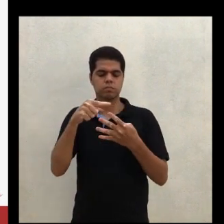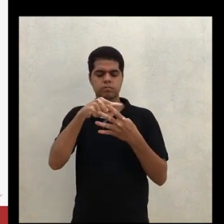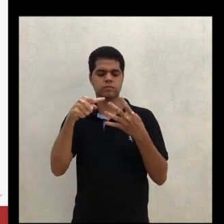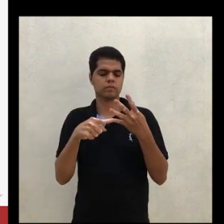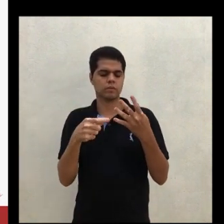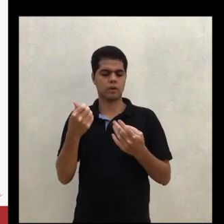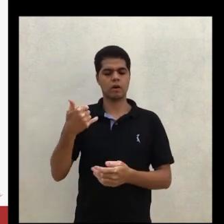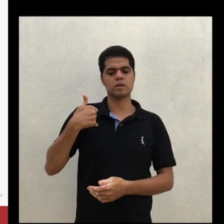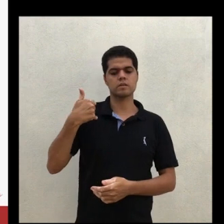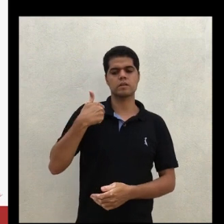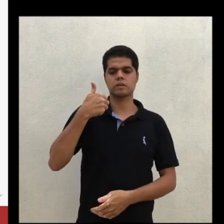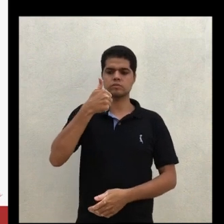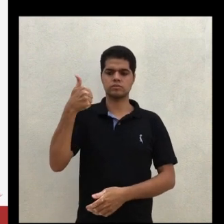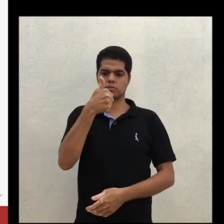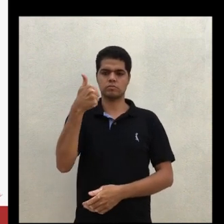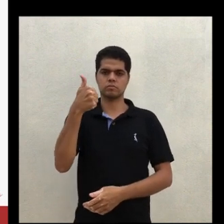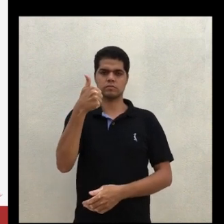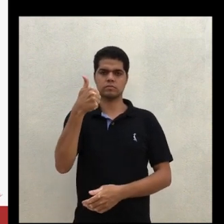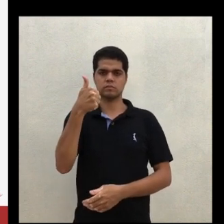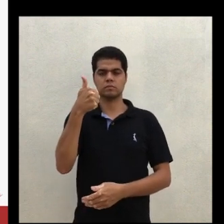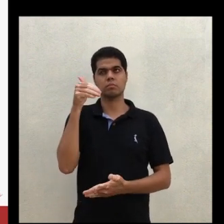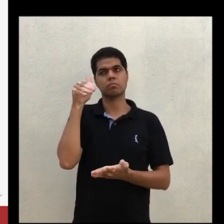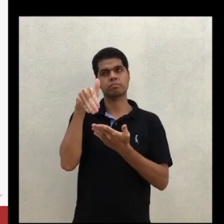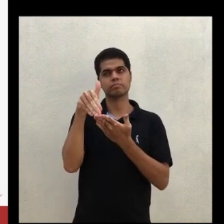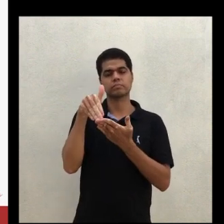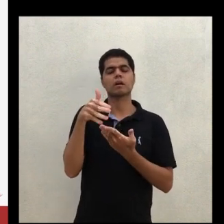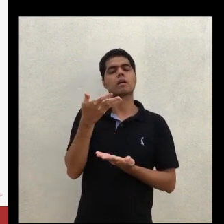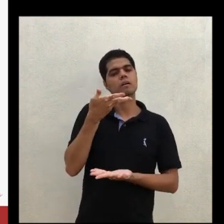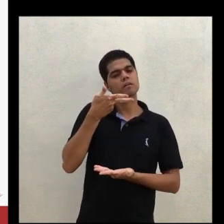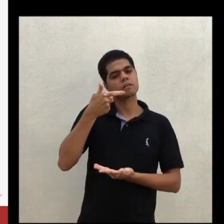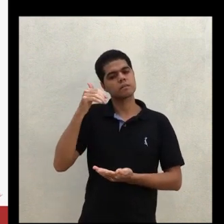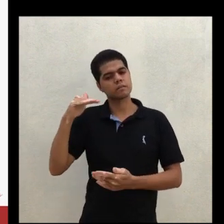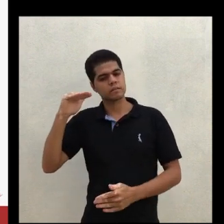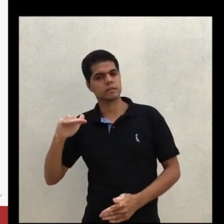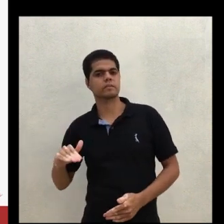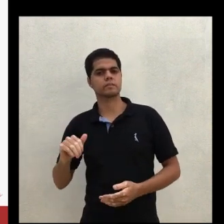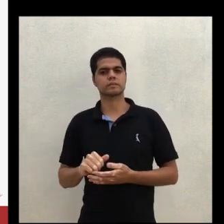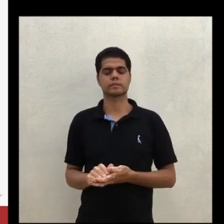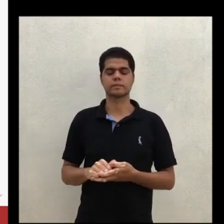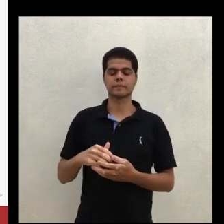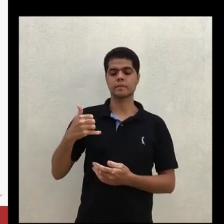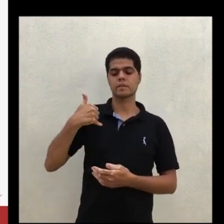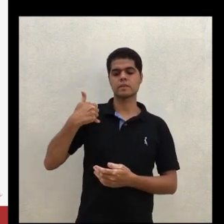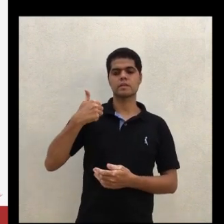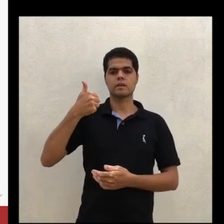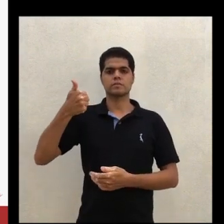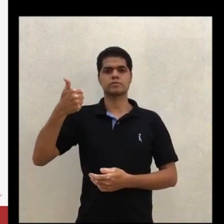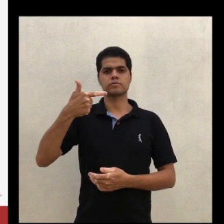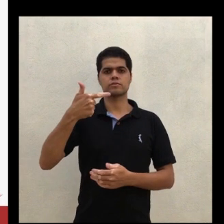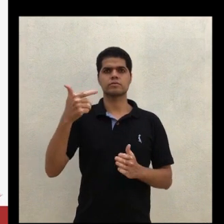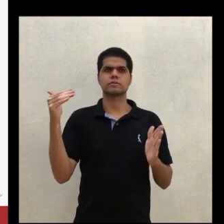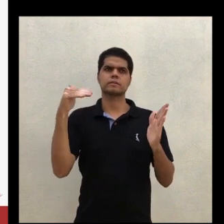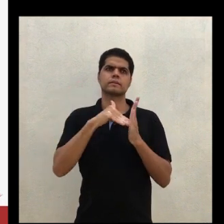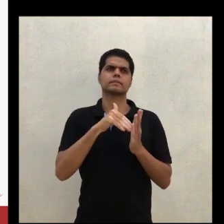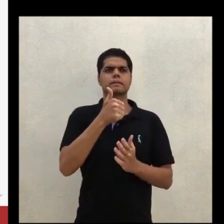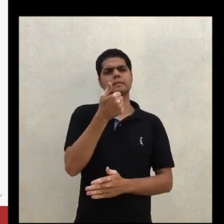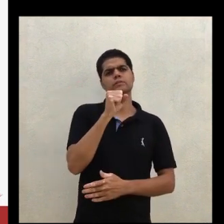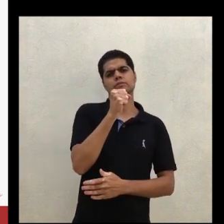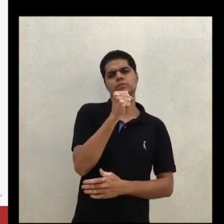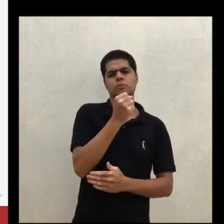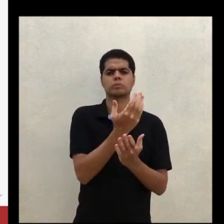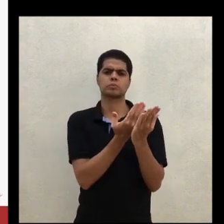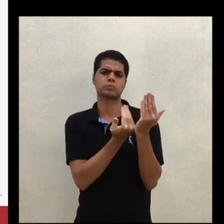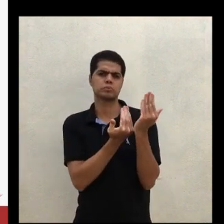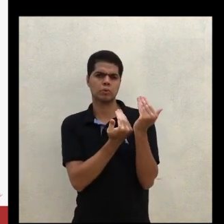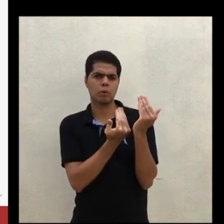De 12 a 18, adolescente. Eu falei, uai, que engraçado. Então, se o camarada tem 11 anos,